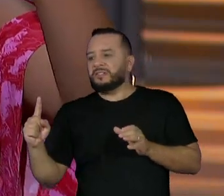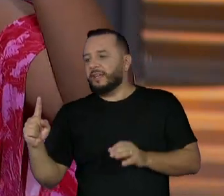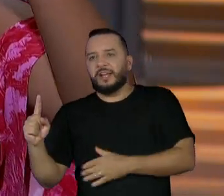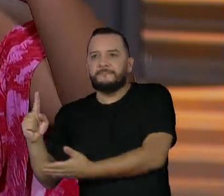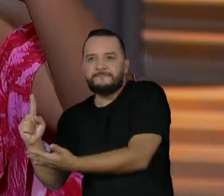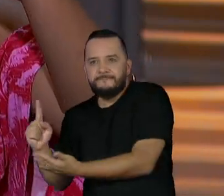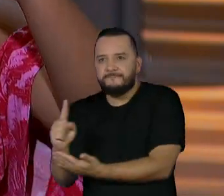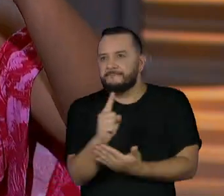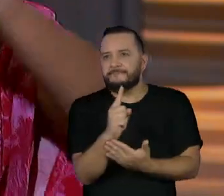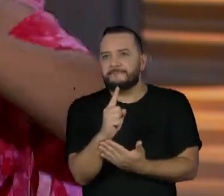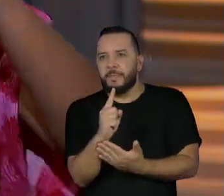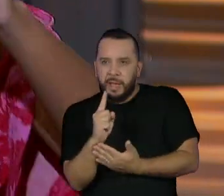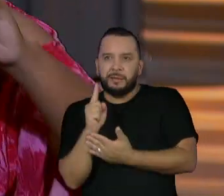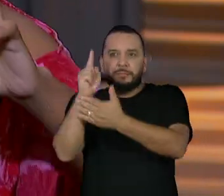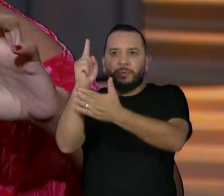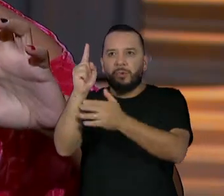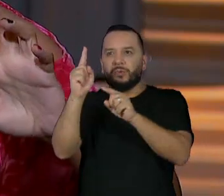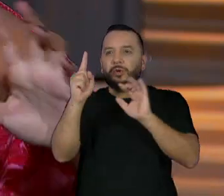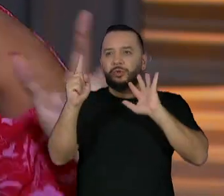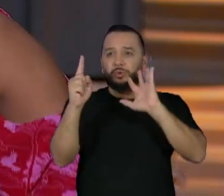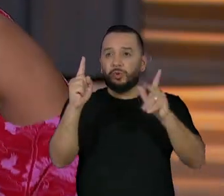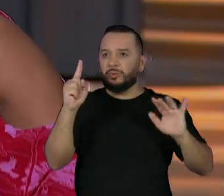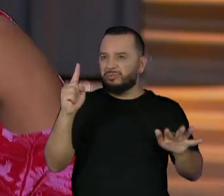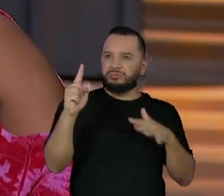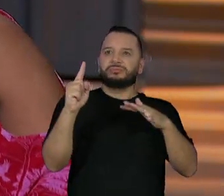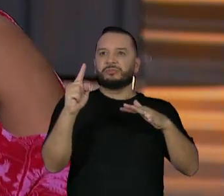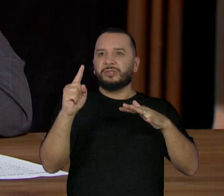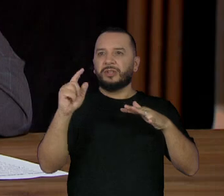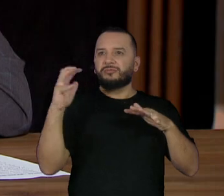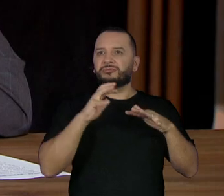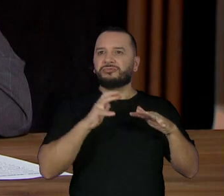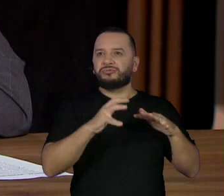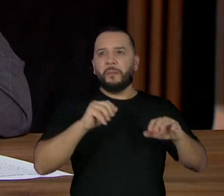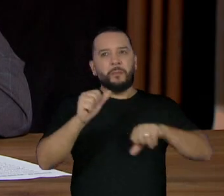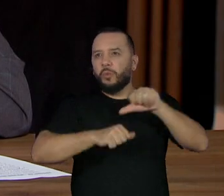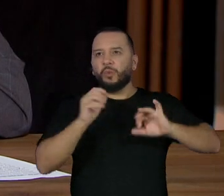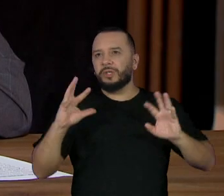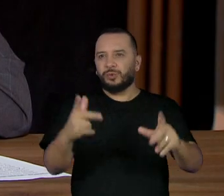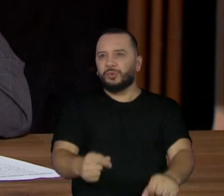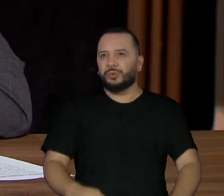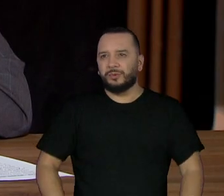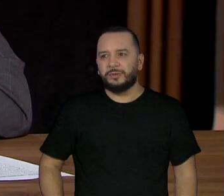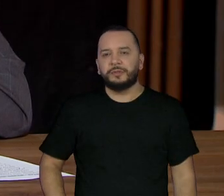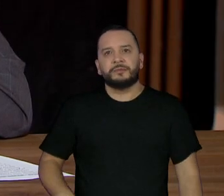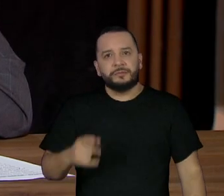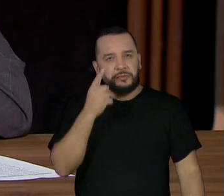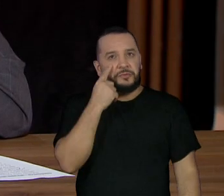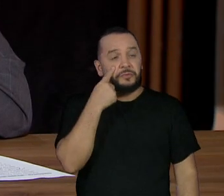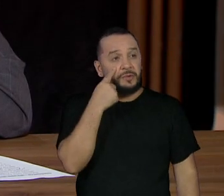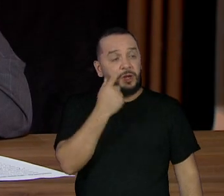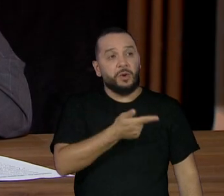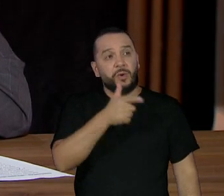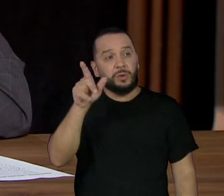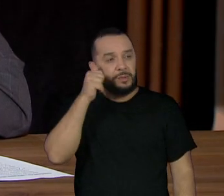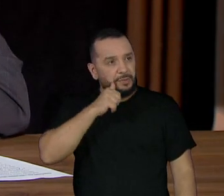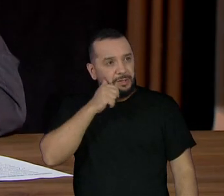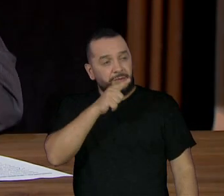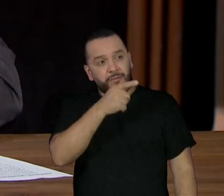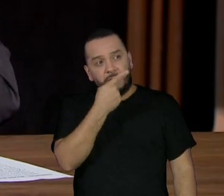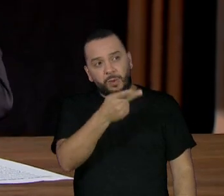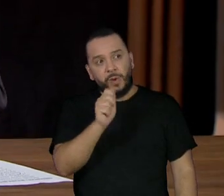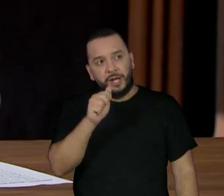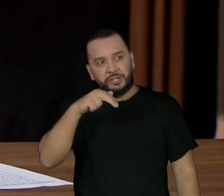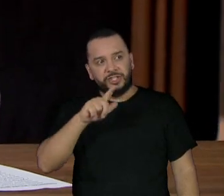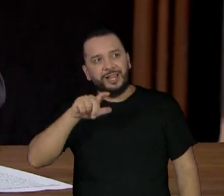chave, necessariamente tudo modifica junto. Vamos falar de uma outra mulher. Você fica falando da Angela Davis, ela vai ficar